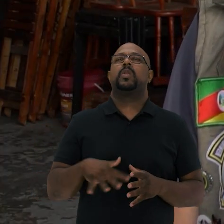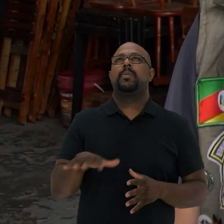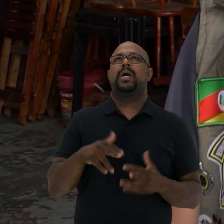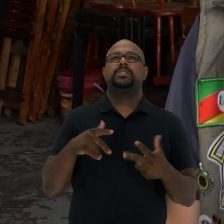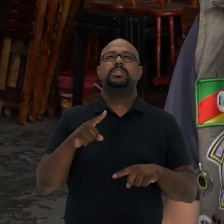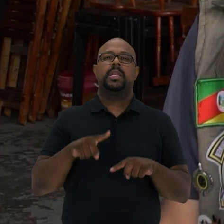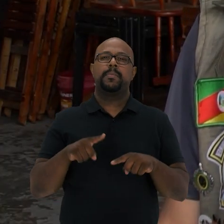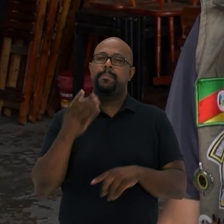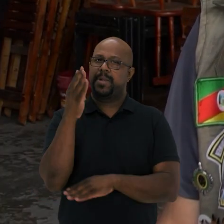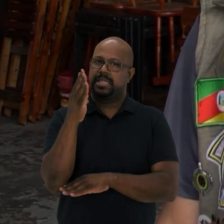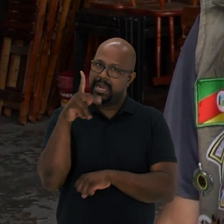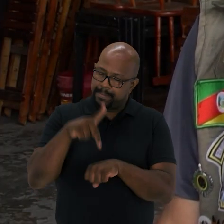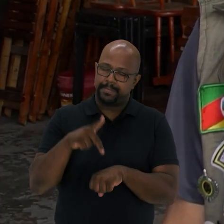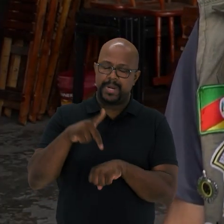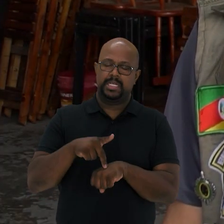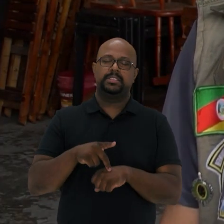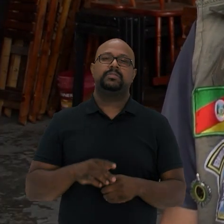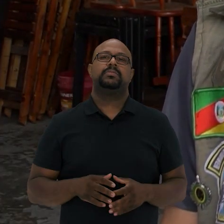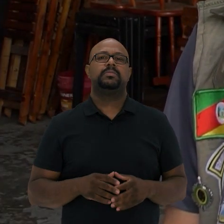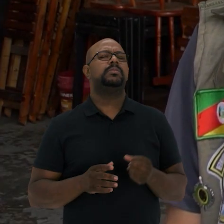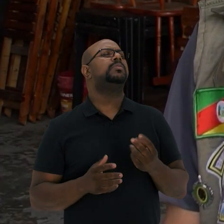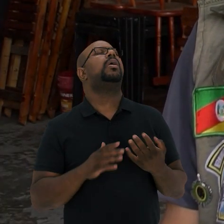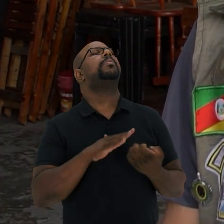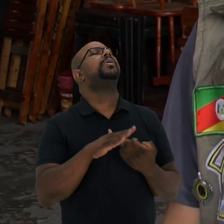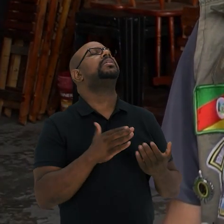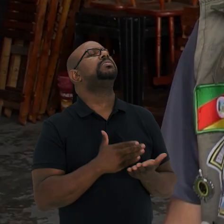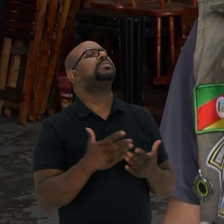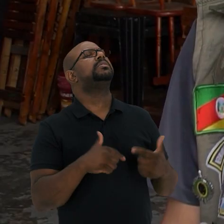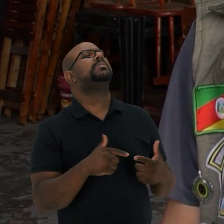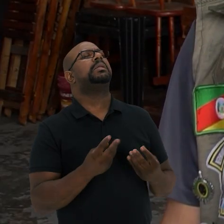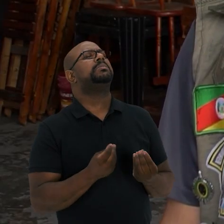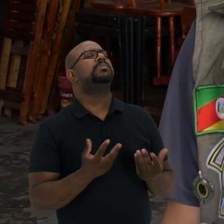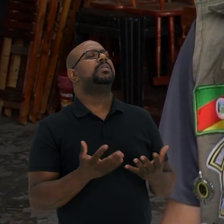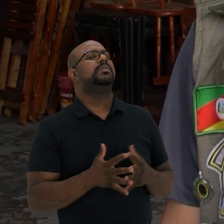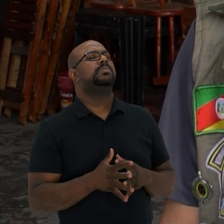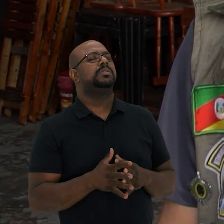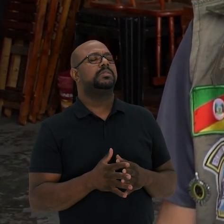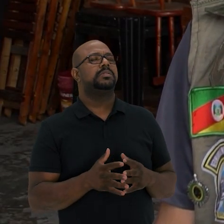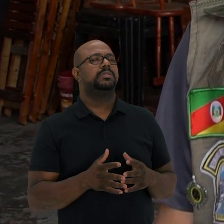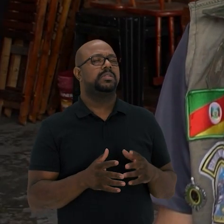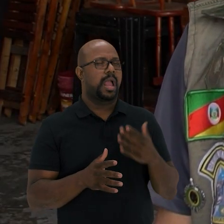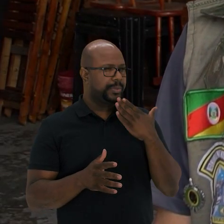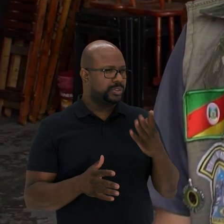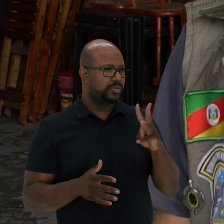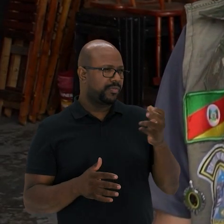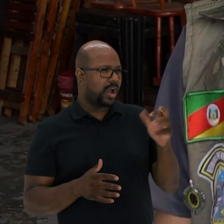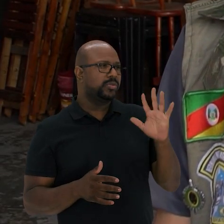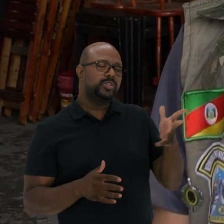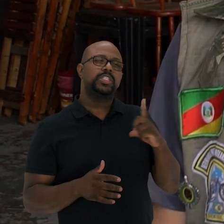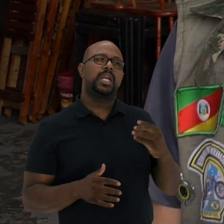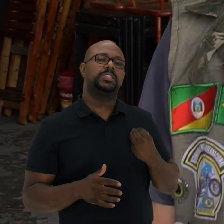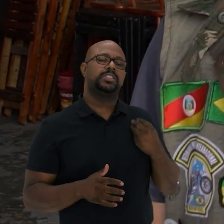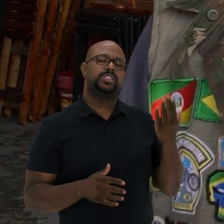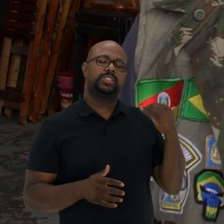a parte de madeira petrificada. Mas a empresa, você começar a trabalhar esses fósseis, processando isso a pedido do Walter, ou a empresa